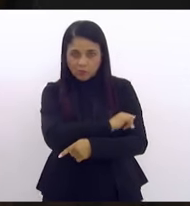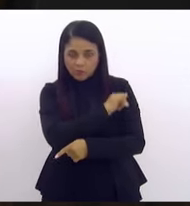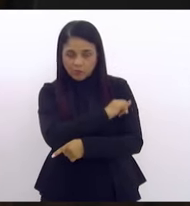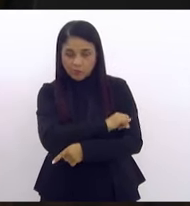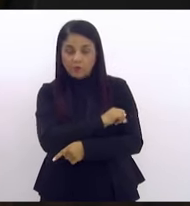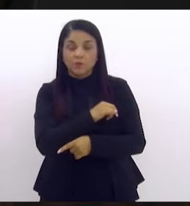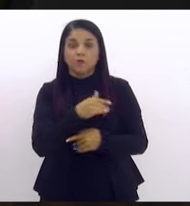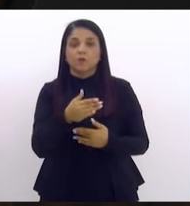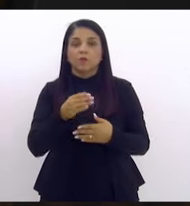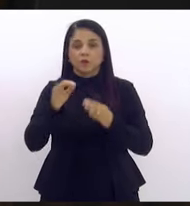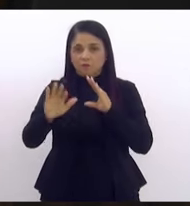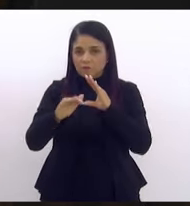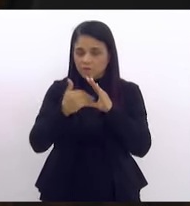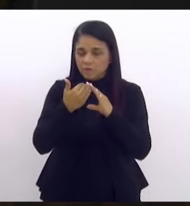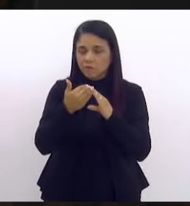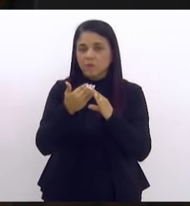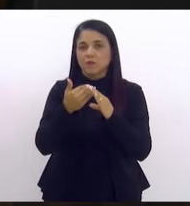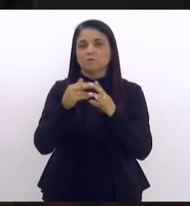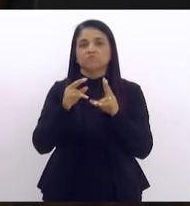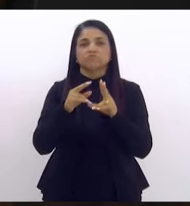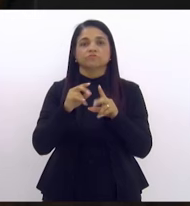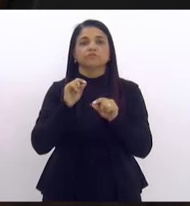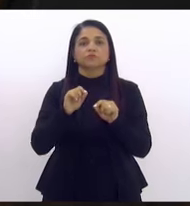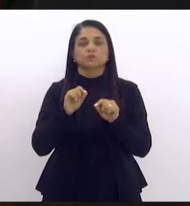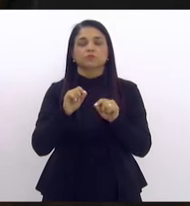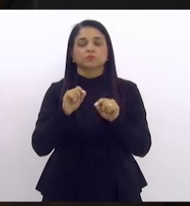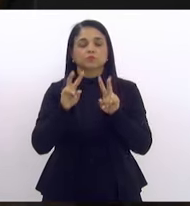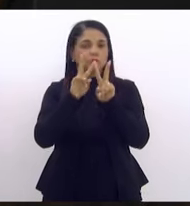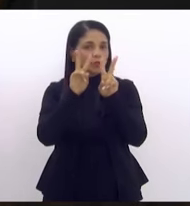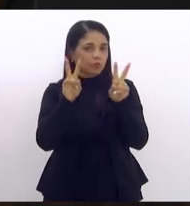Castro, o envio de mensagem